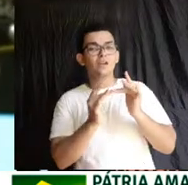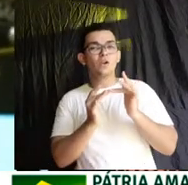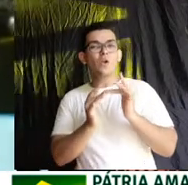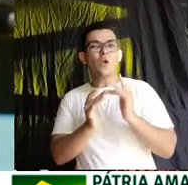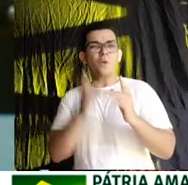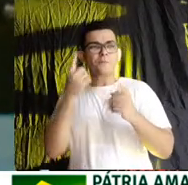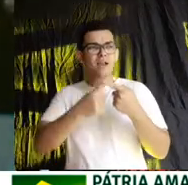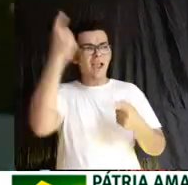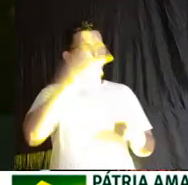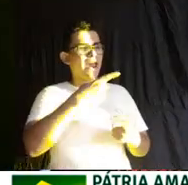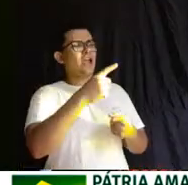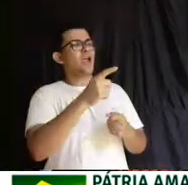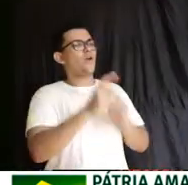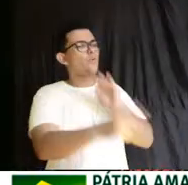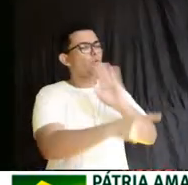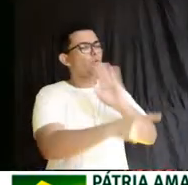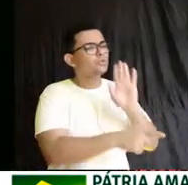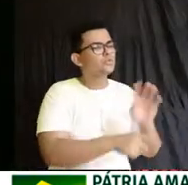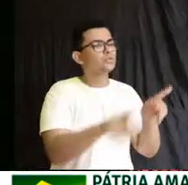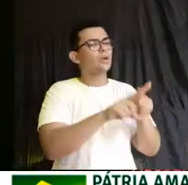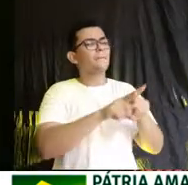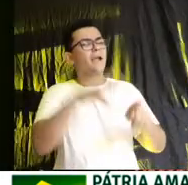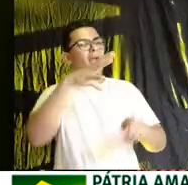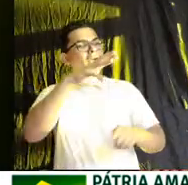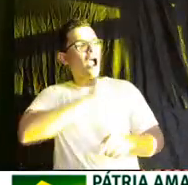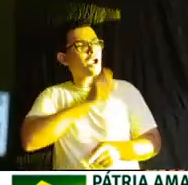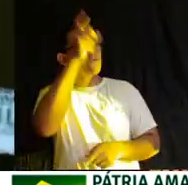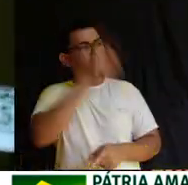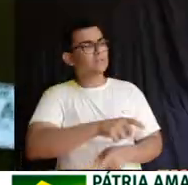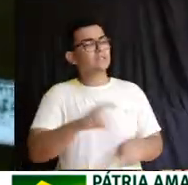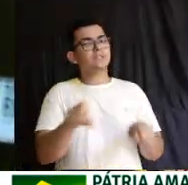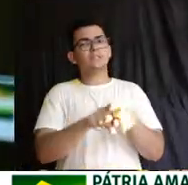conserto. Eu faço a cena que eu quiser.